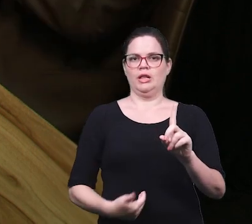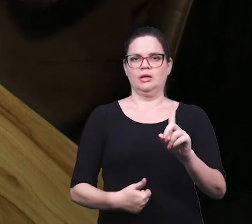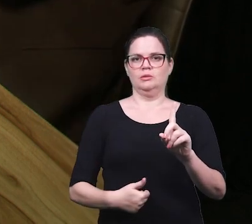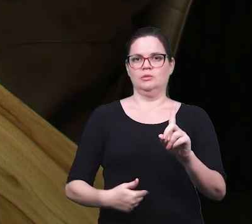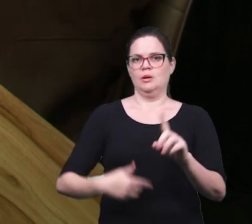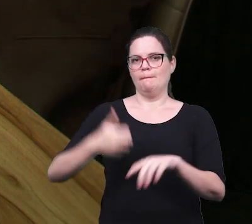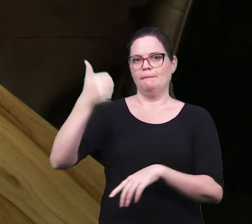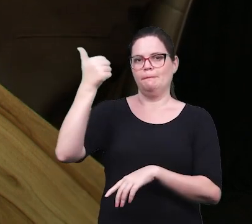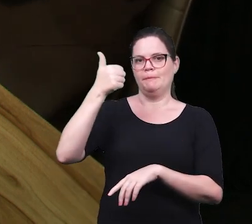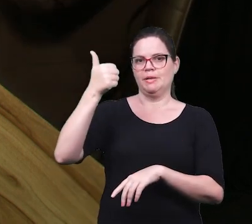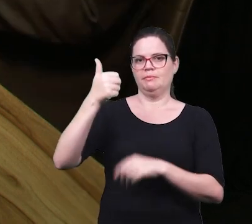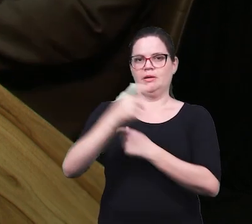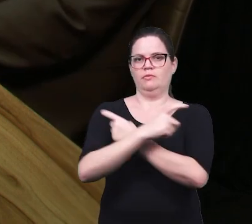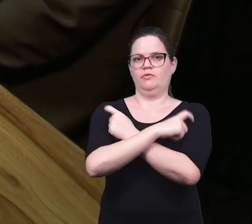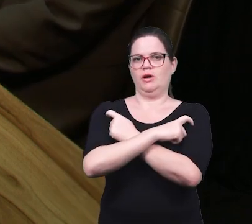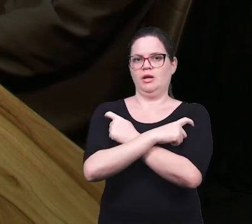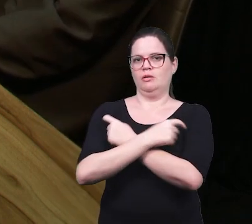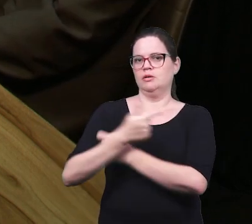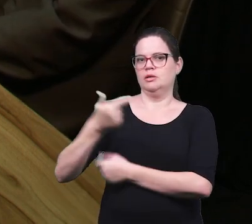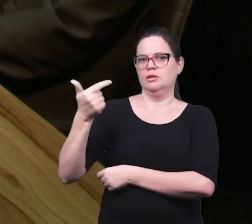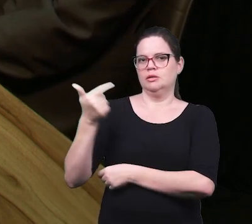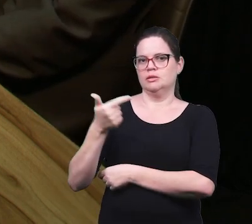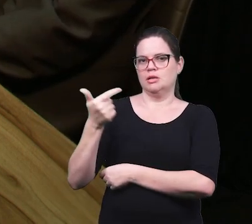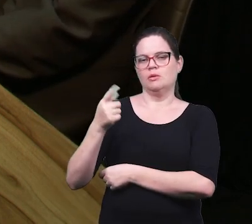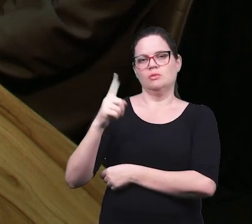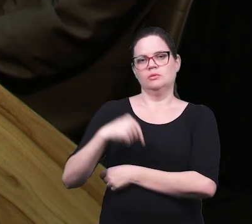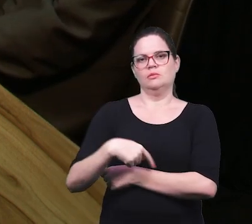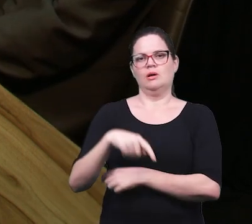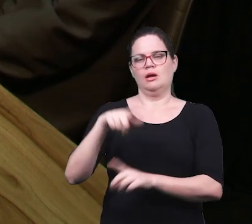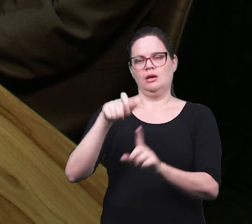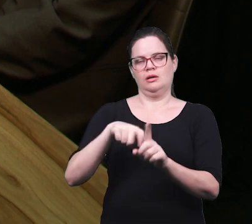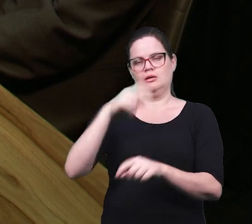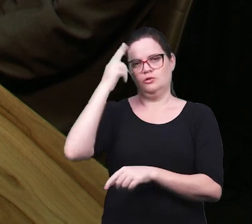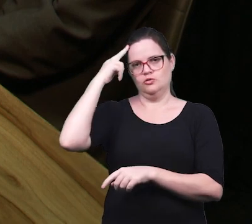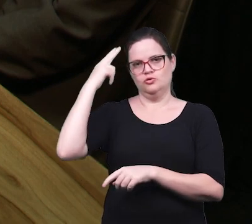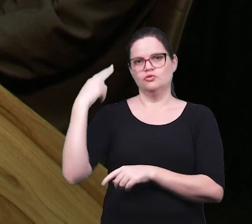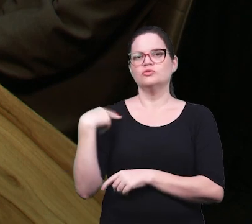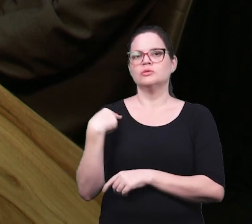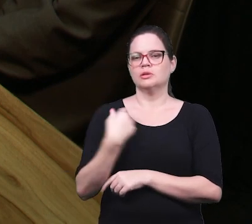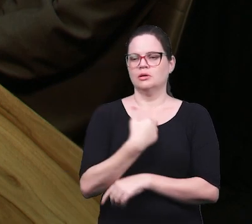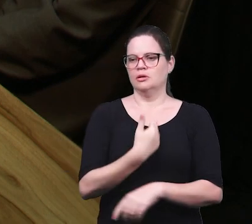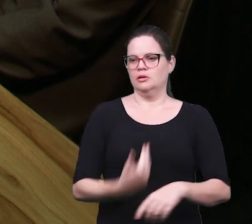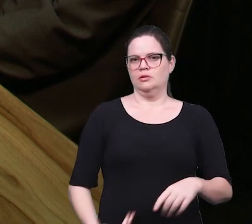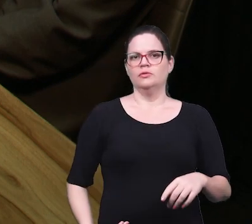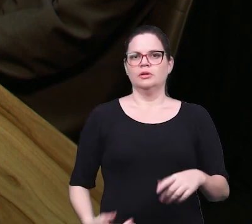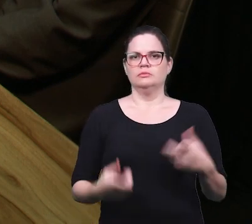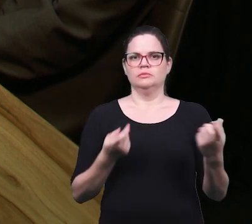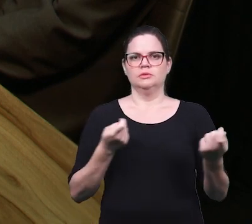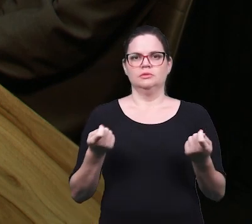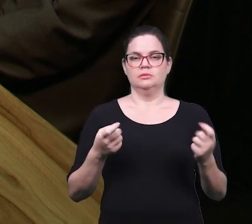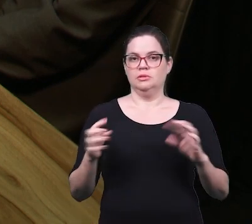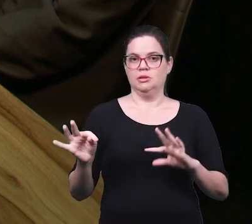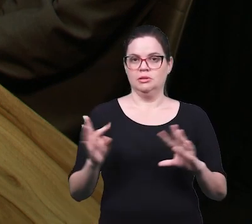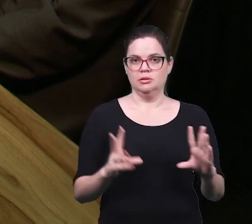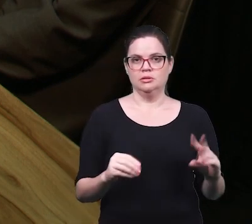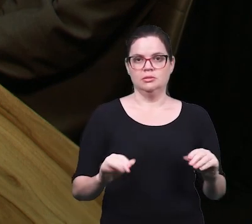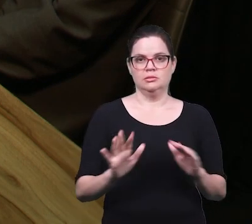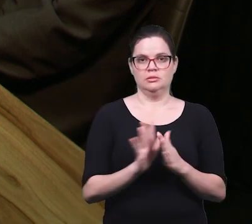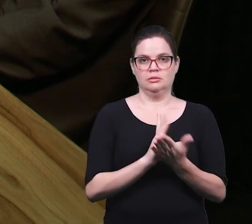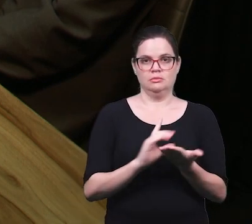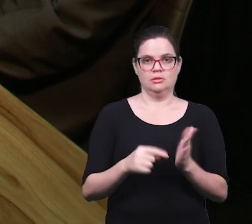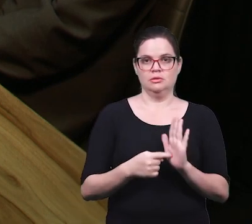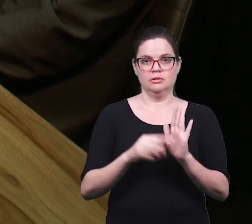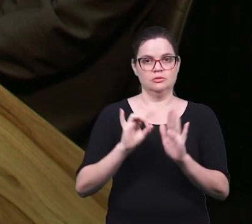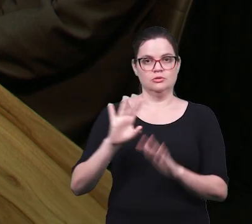já mencionou. José agora está sendo colocado por Faraó como governador do Egito. Diz a Bíblia